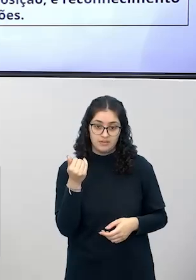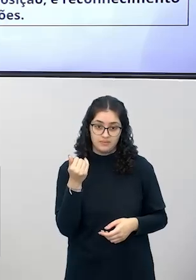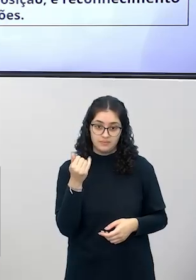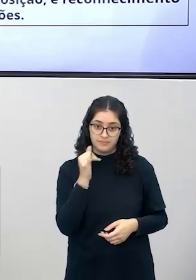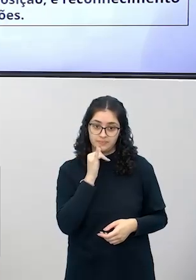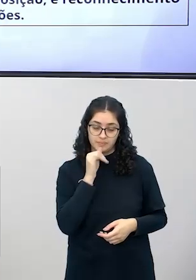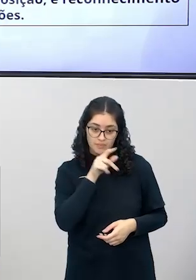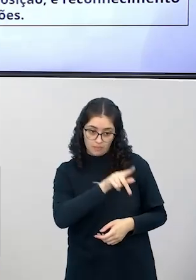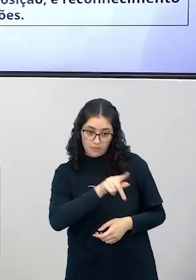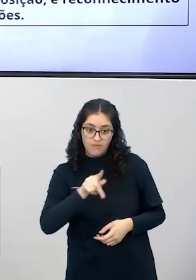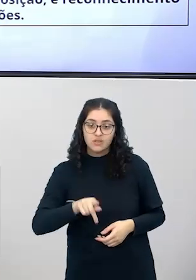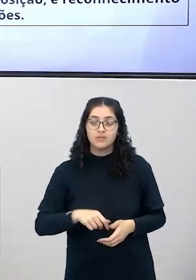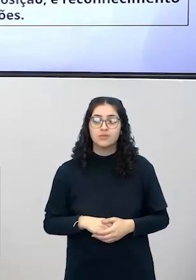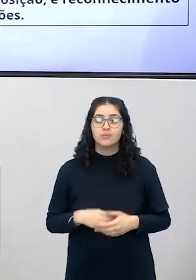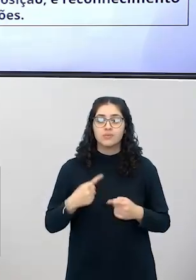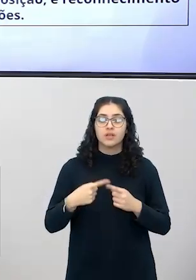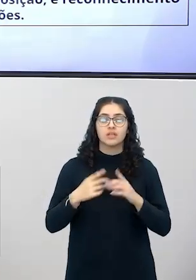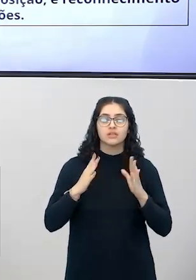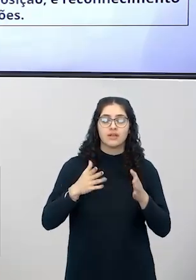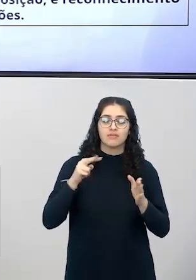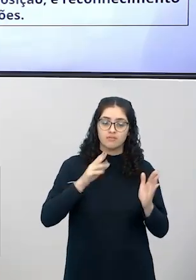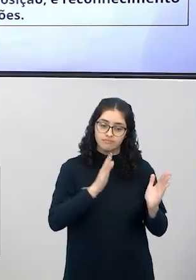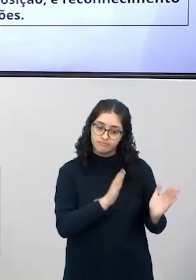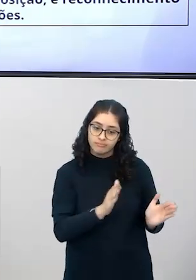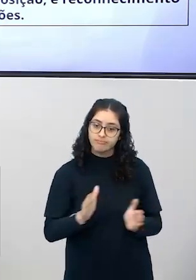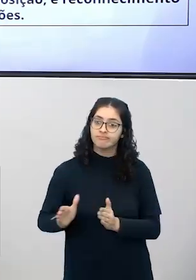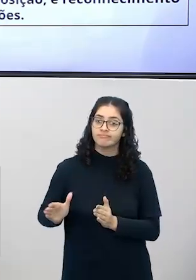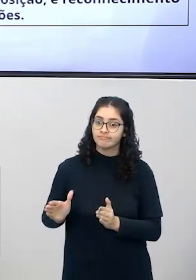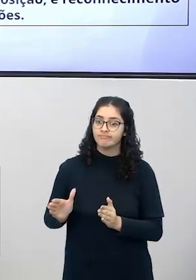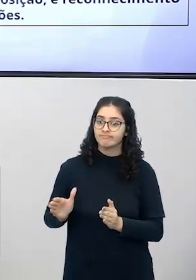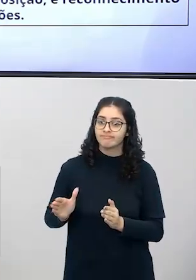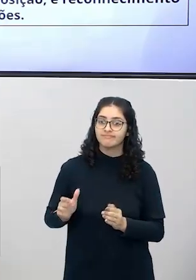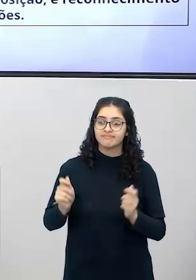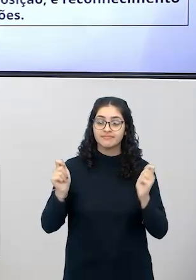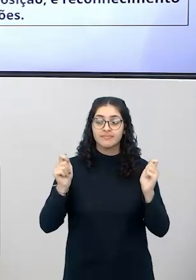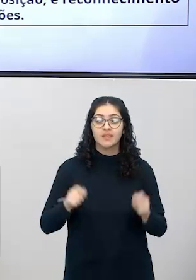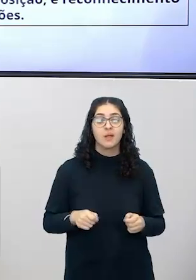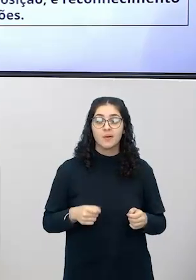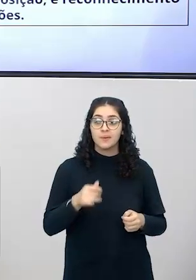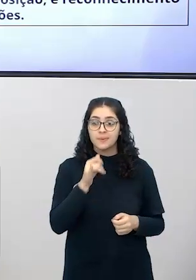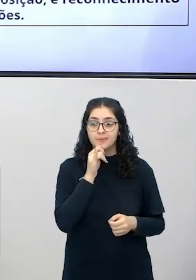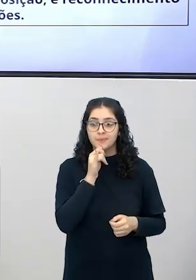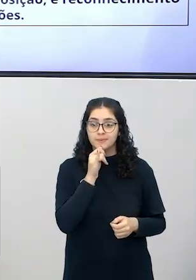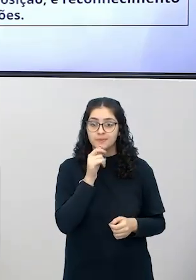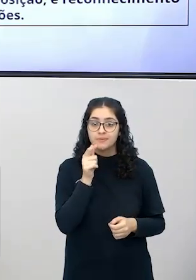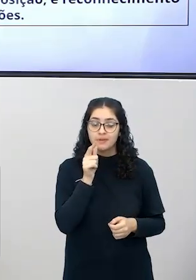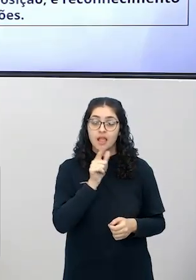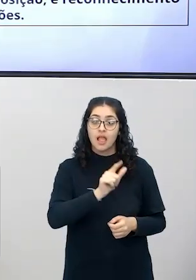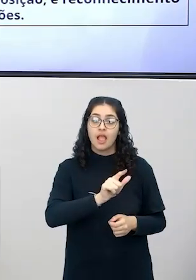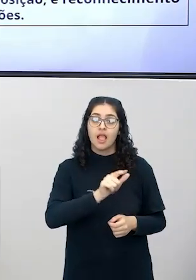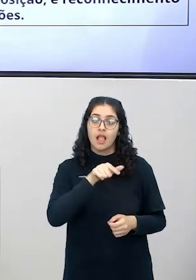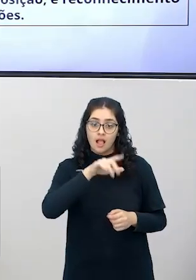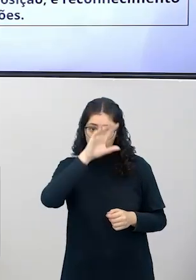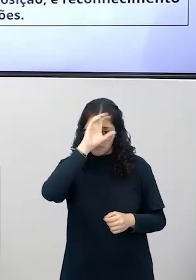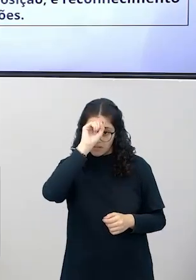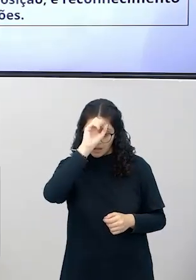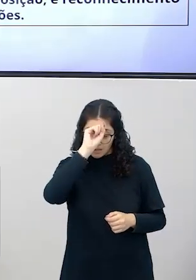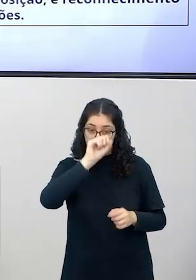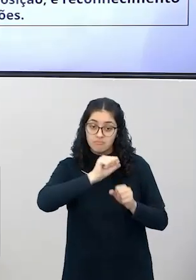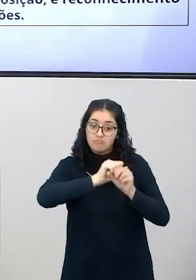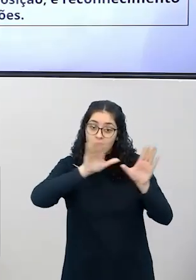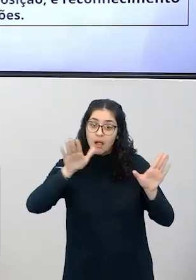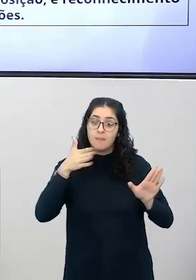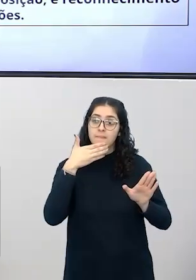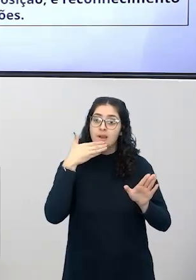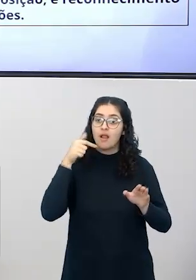o professor aqui, porque viu todo esse processo de evolução, ele consegue, por exemplo, tornar isso em aspectos de aprendizagem aos